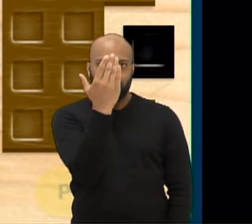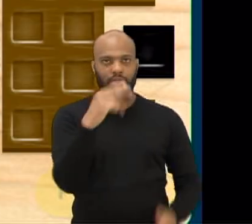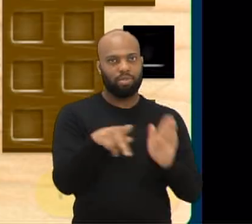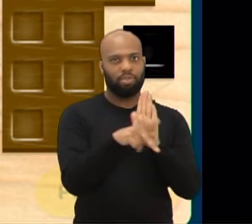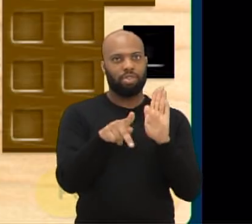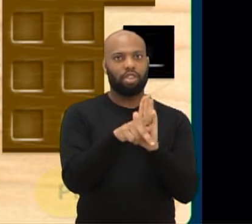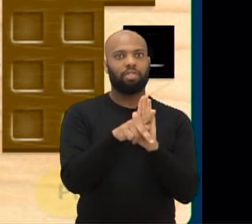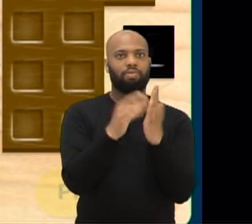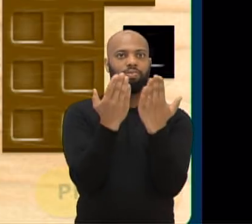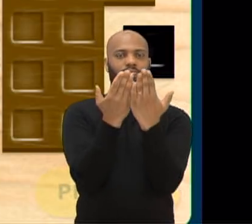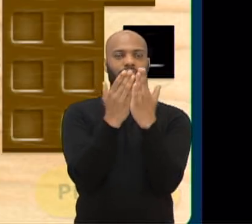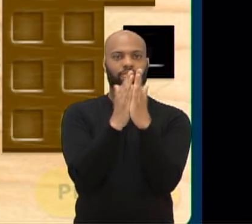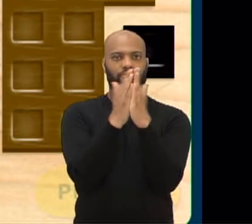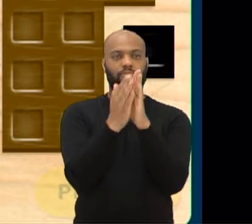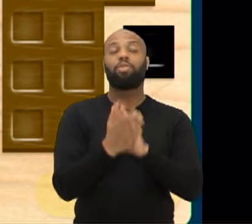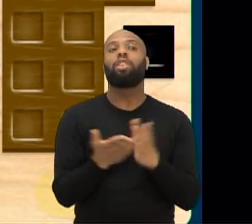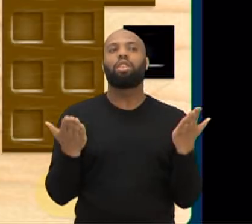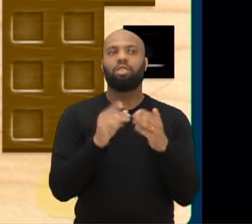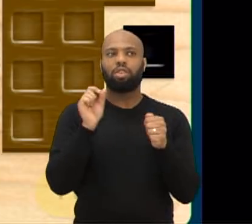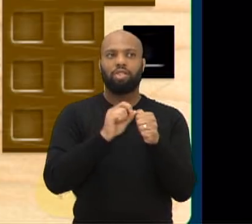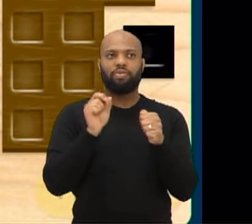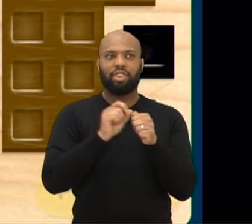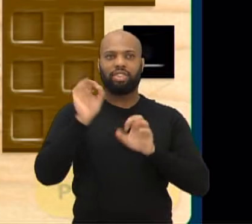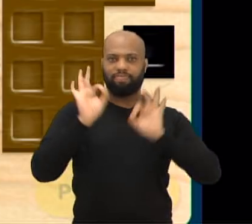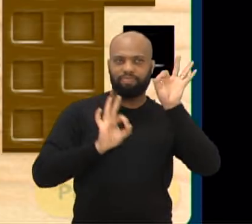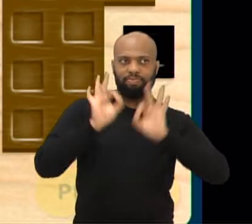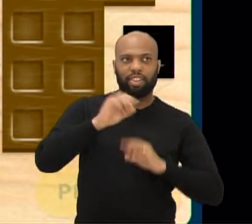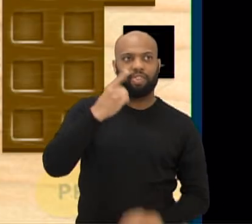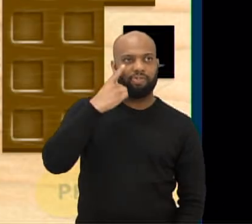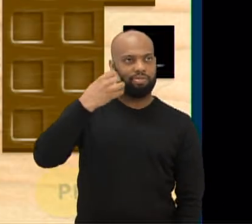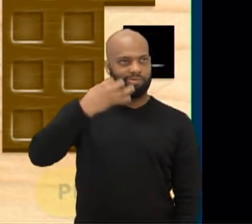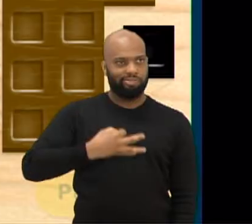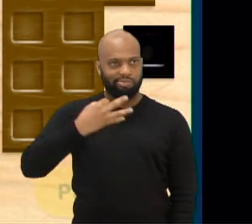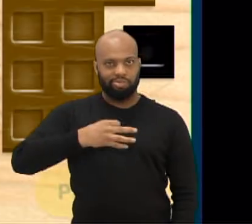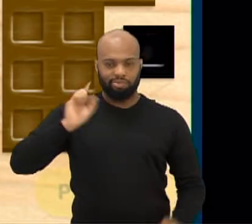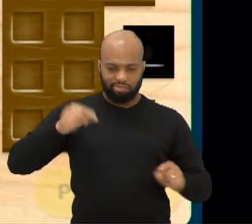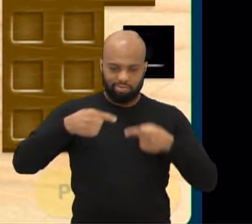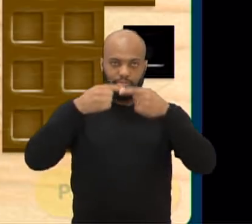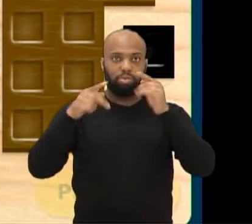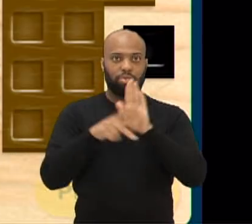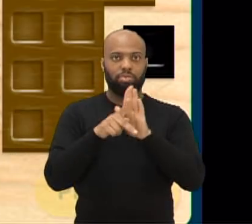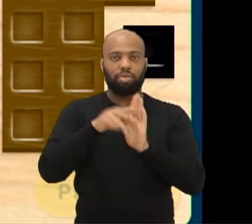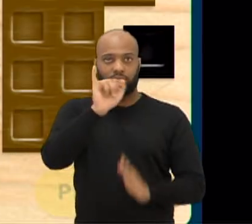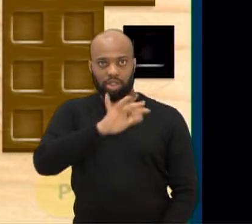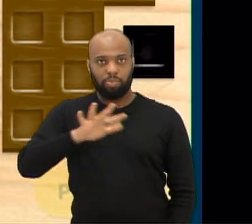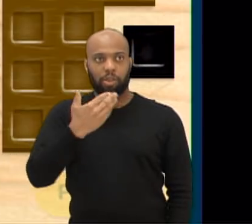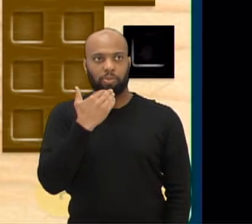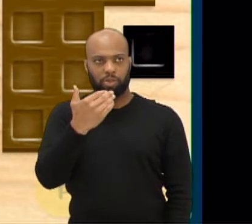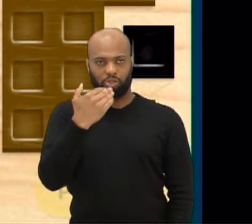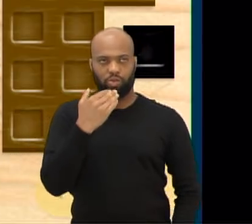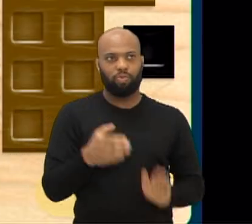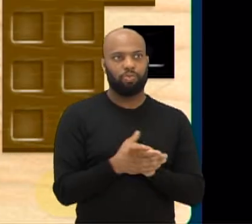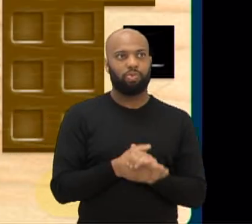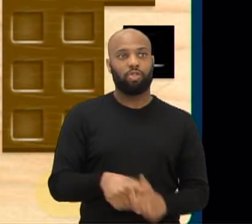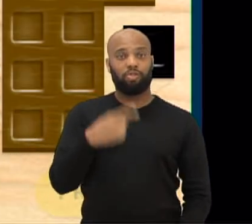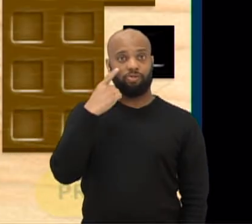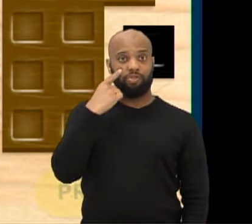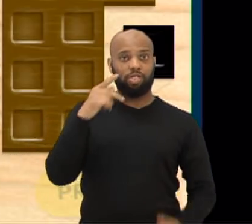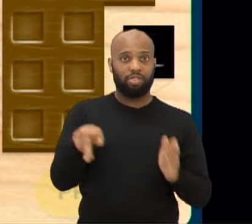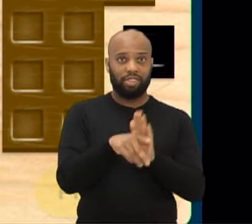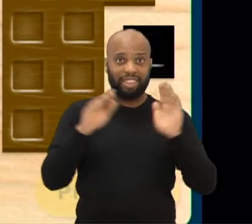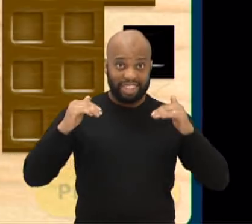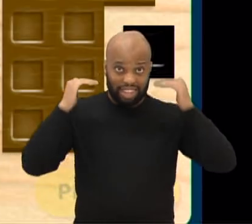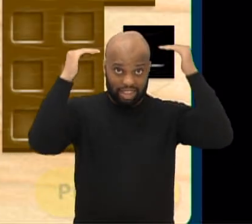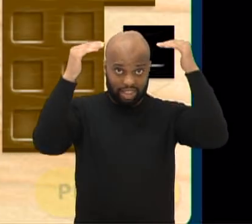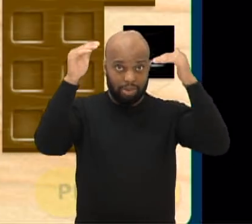vai montar agora a figura para ver se vai estar correspondendo com a imagem que ele pede. Veja lá, a parte